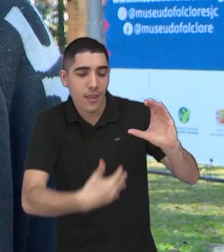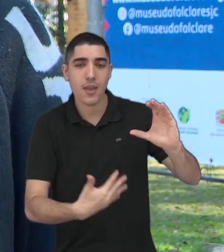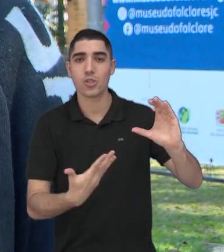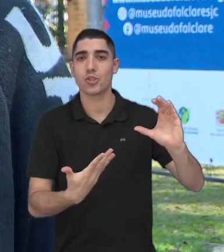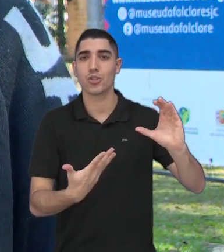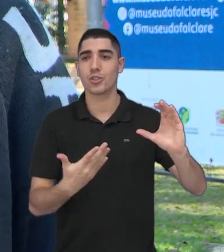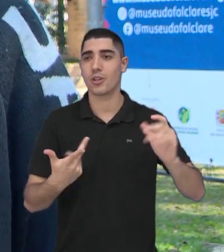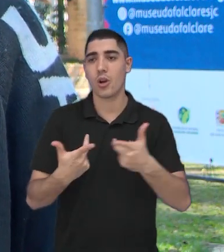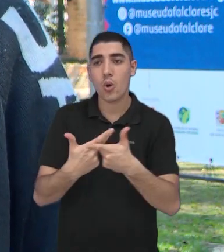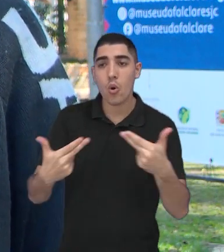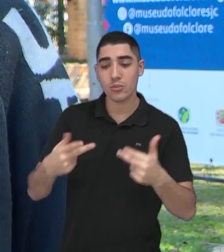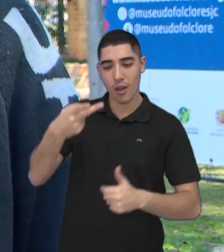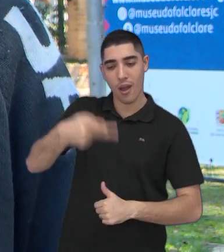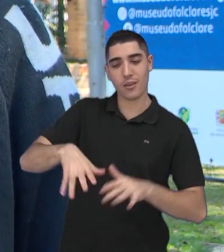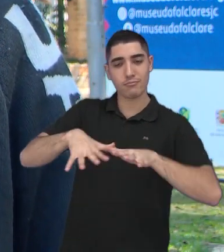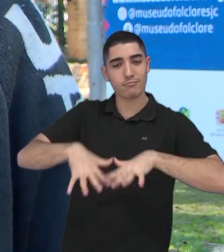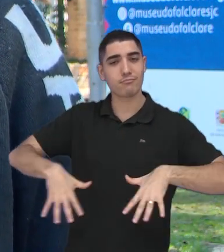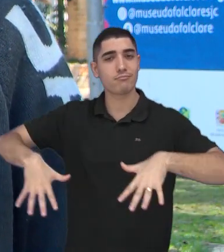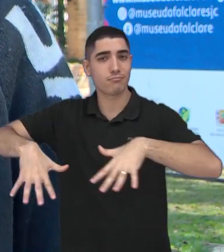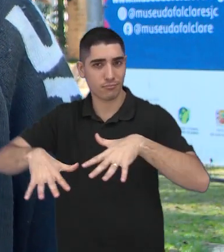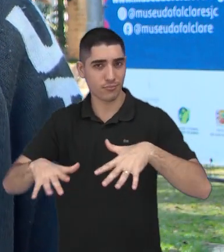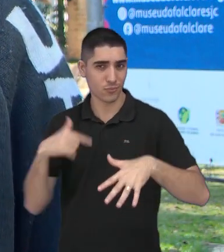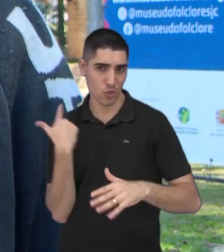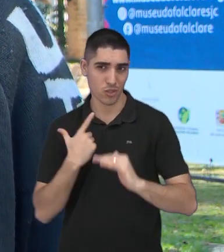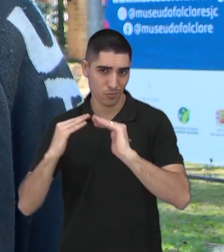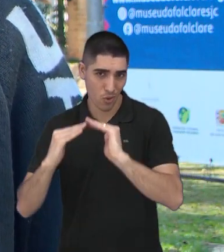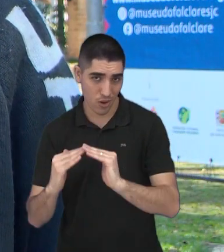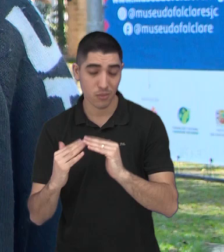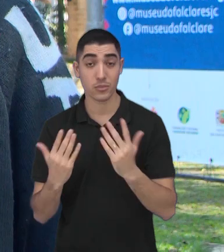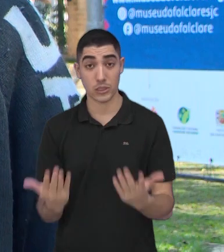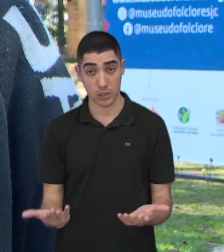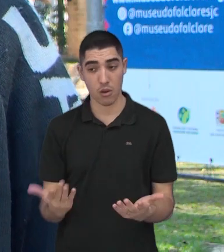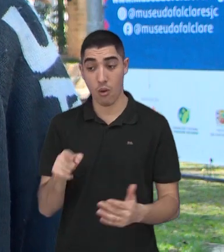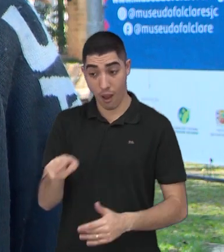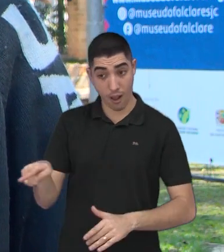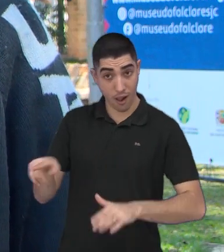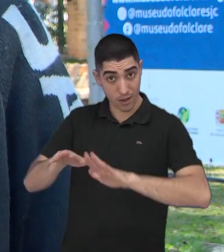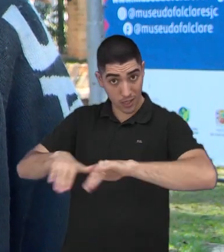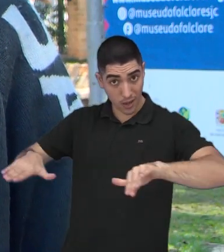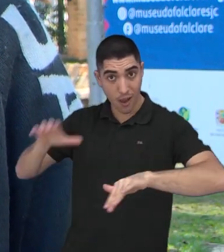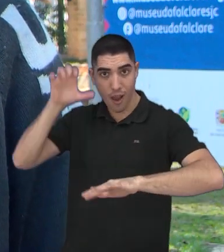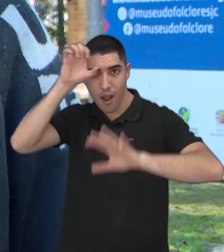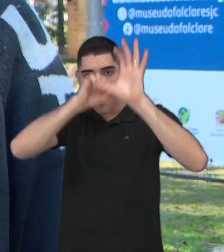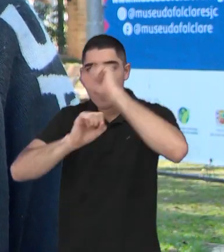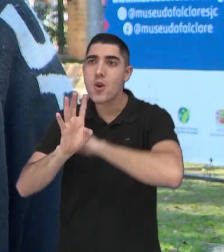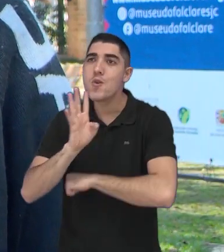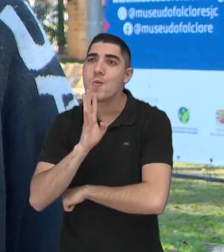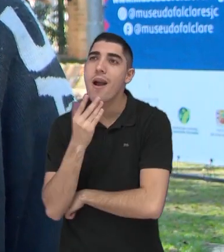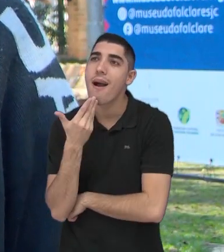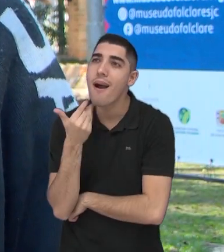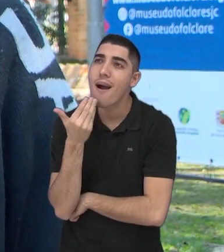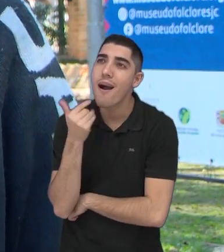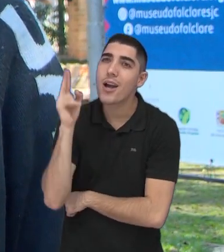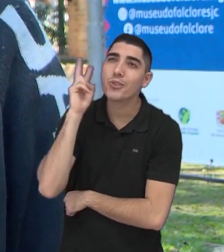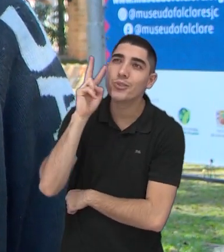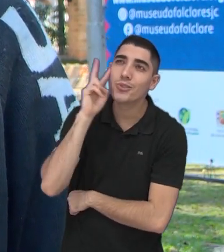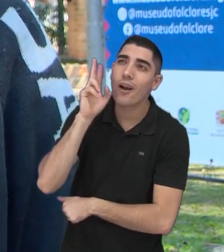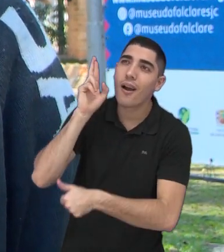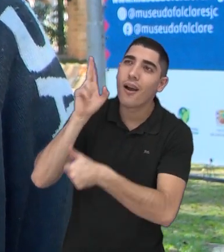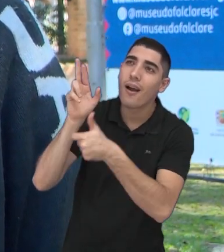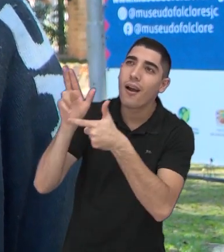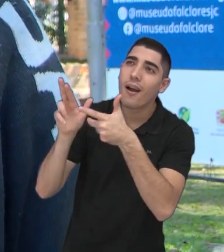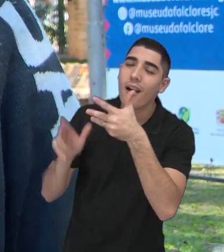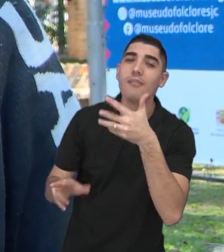e rotinas da nossa região, né? E para as crianças aprenderem isso, ouvir as histórias,